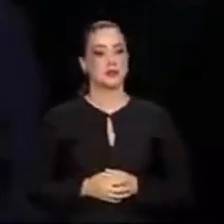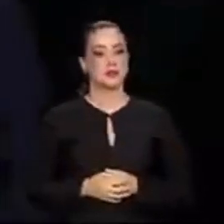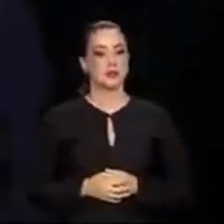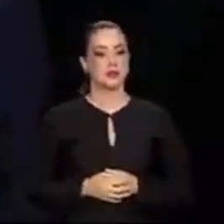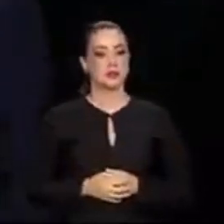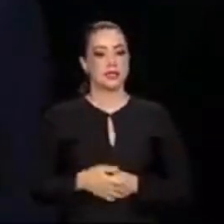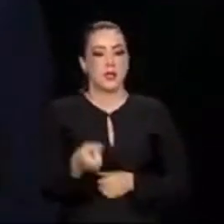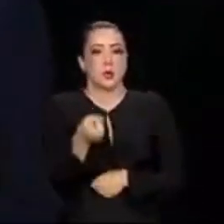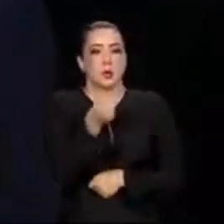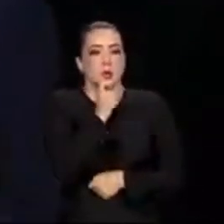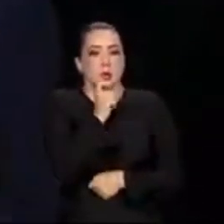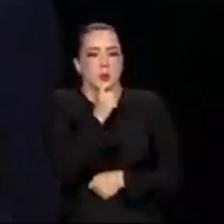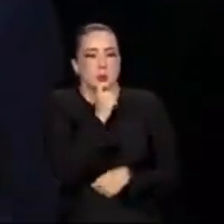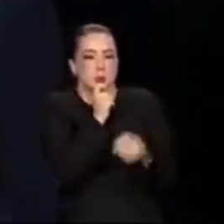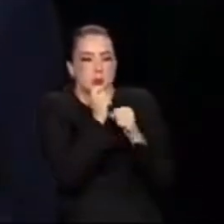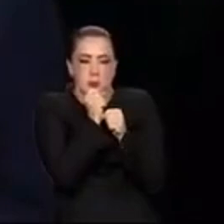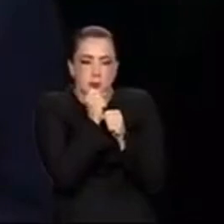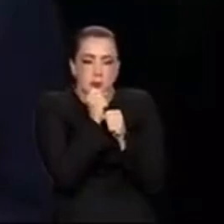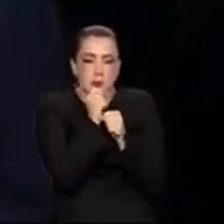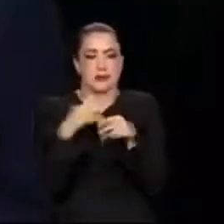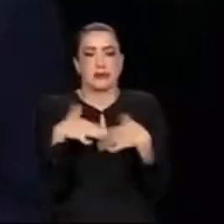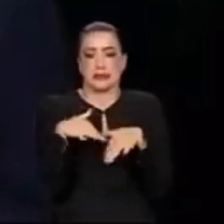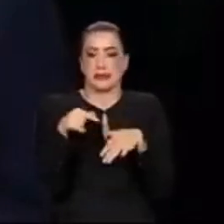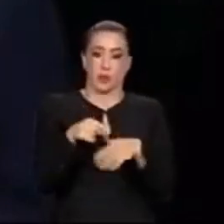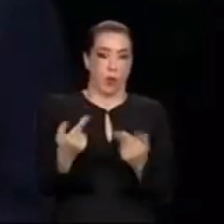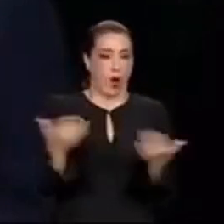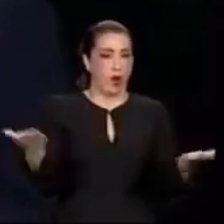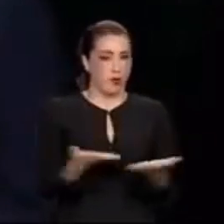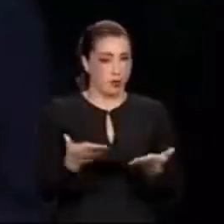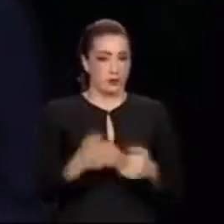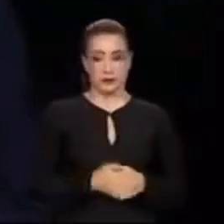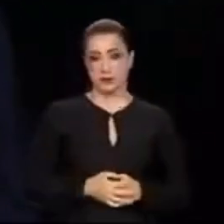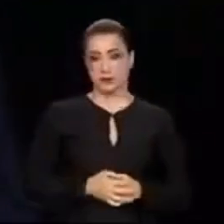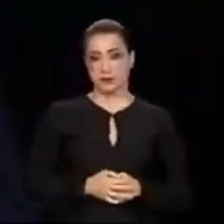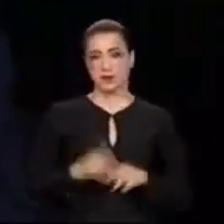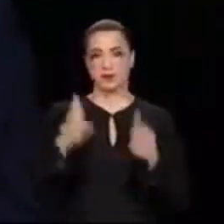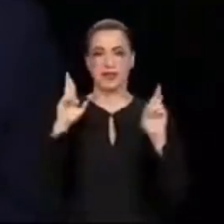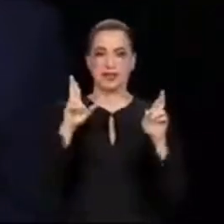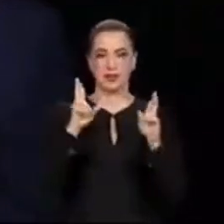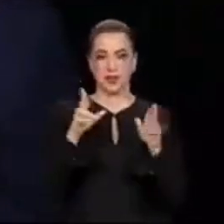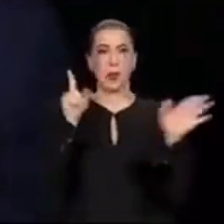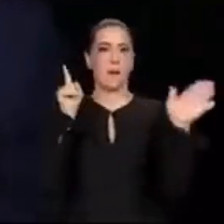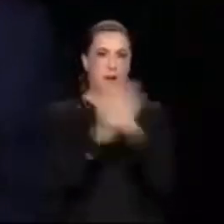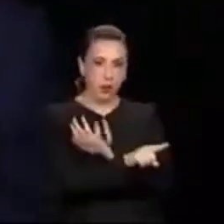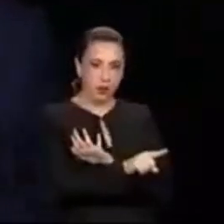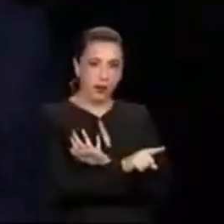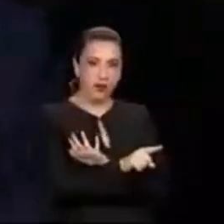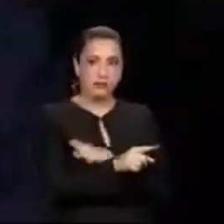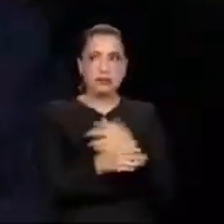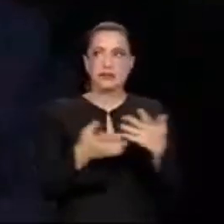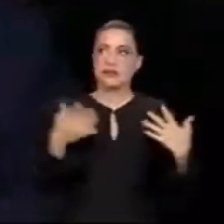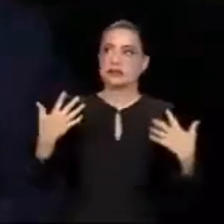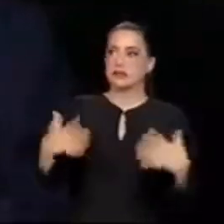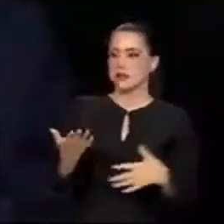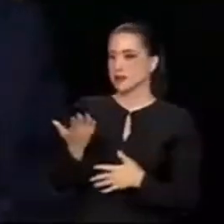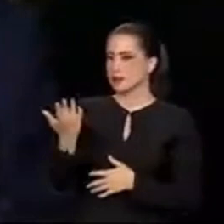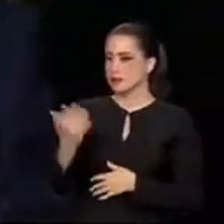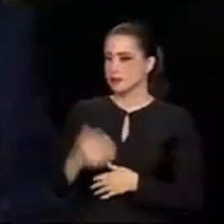ficar no frio como esse aqui esperando para fazer uma pergunta